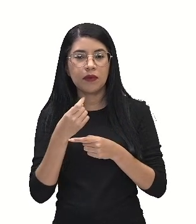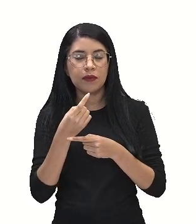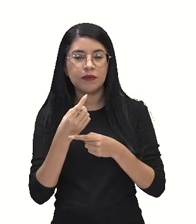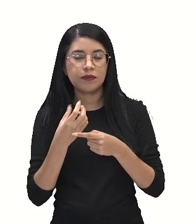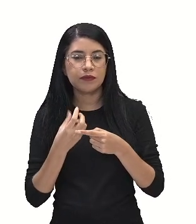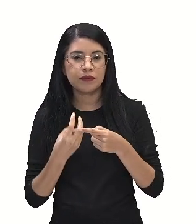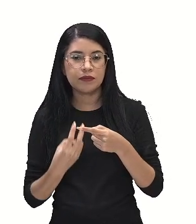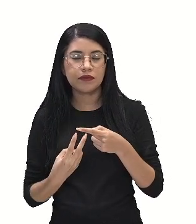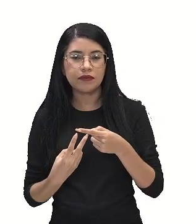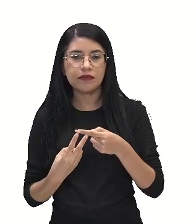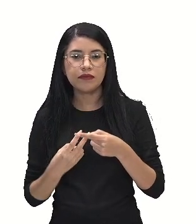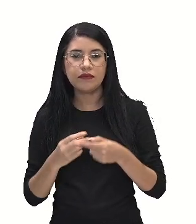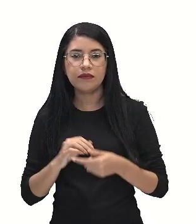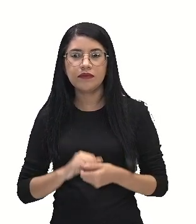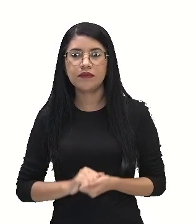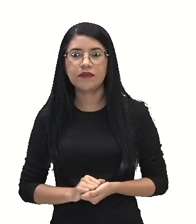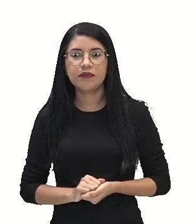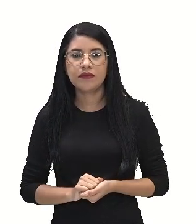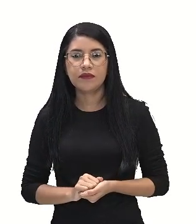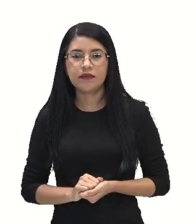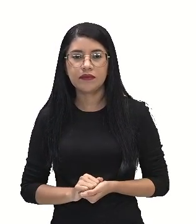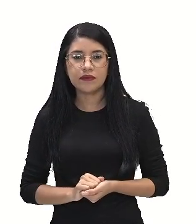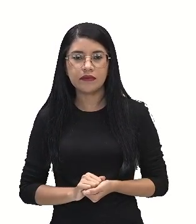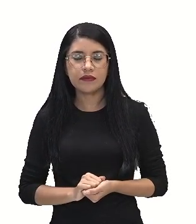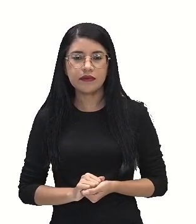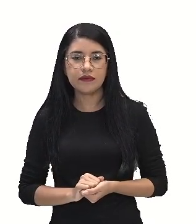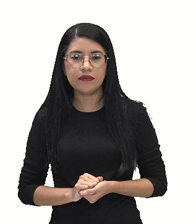de 60, 1 sobre 2.